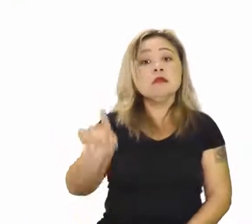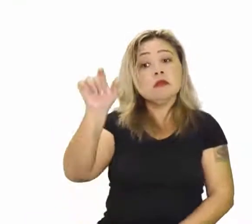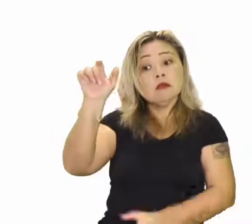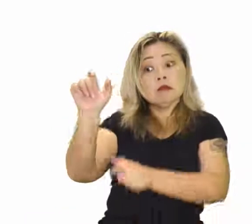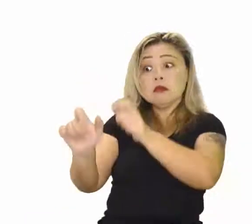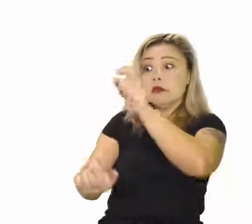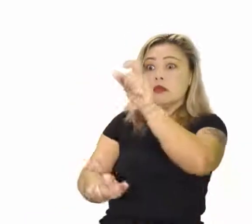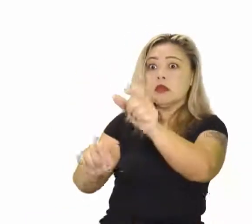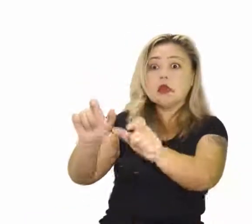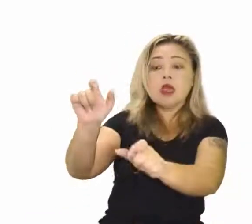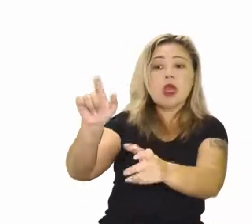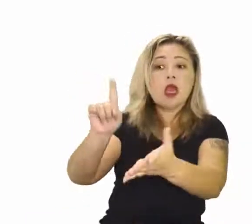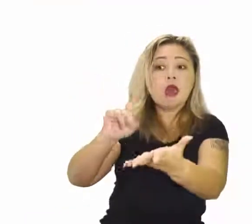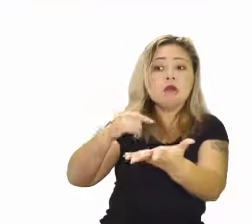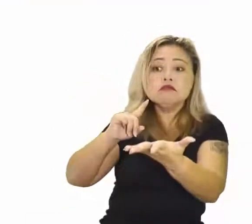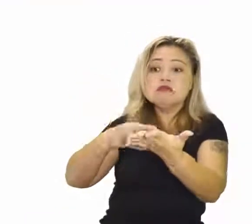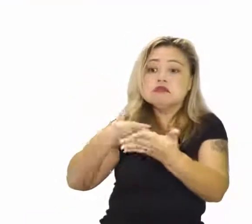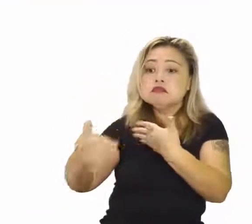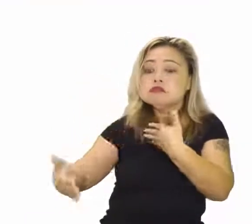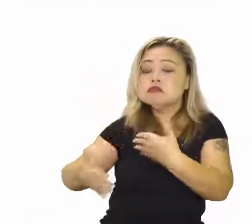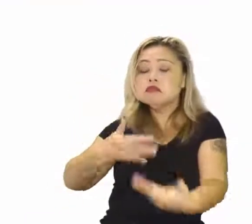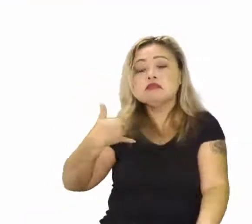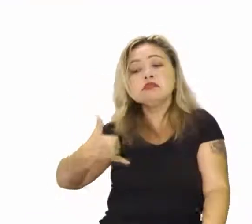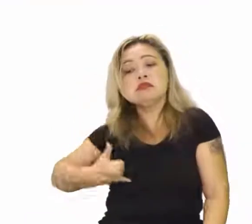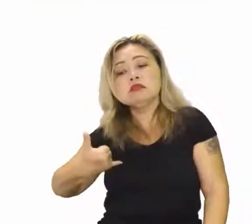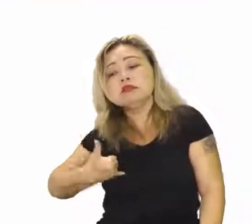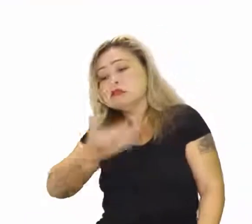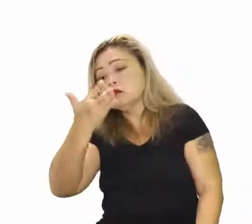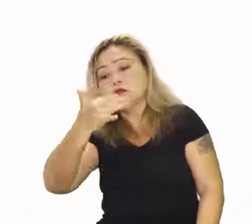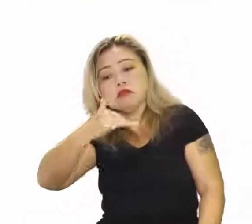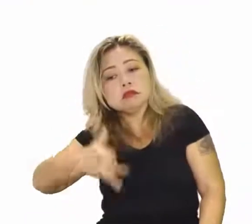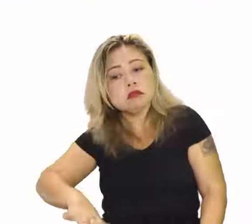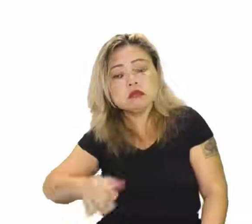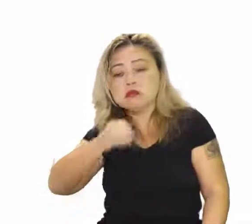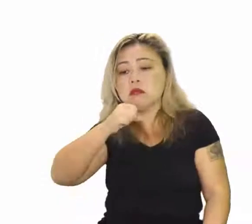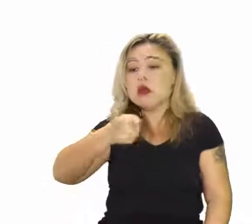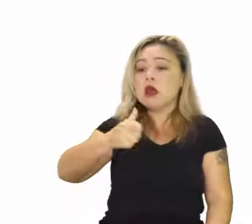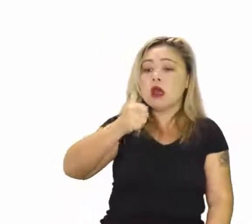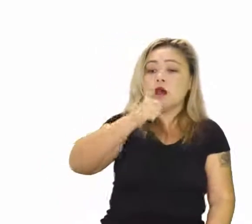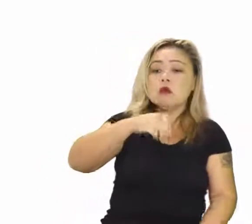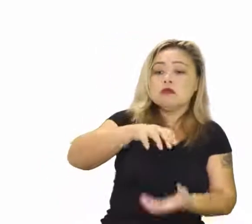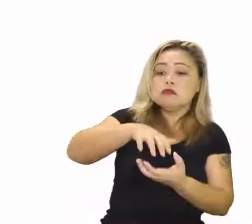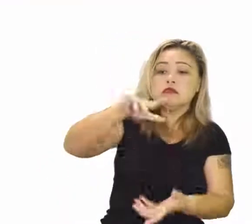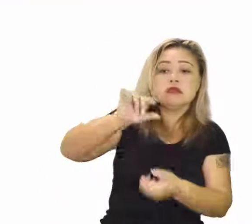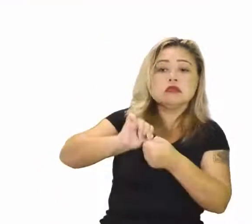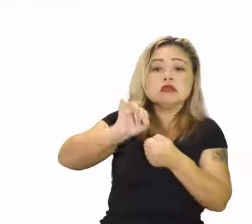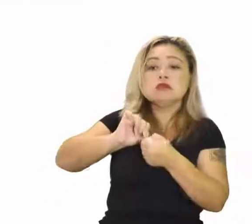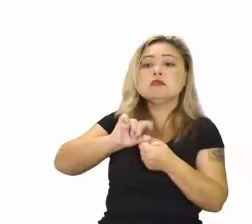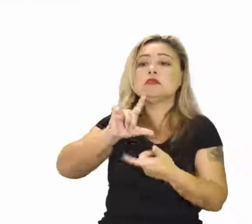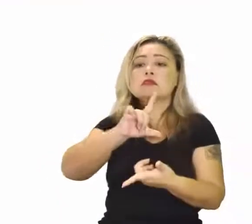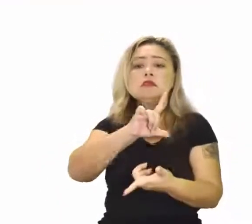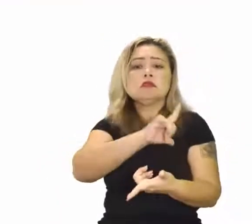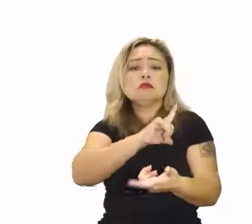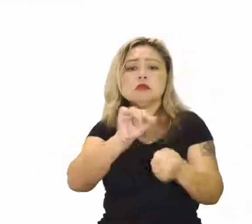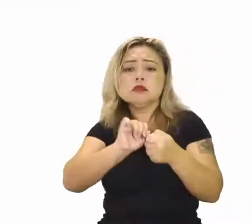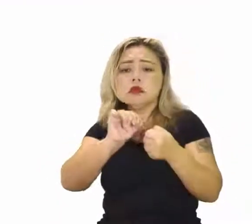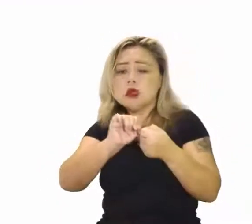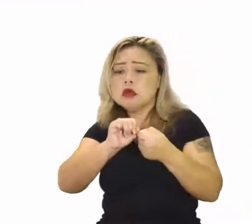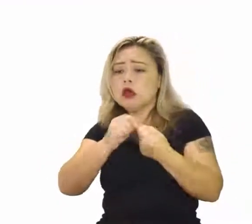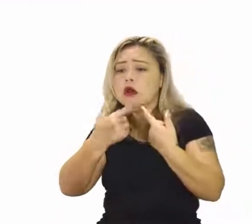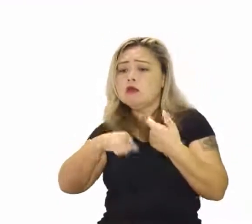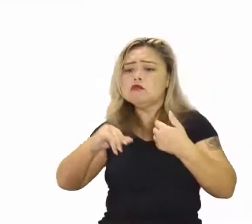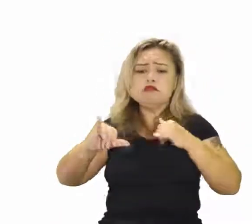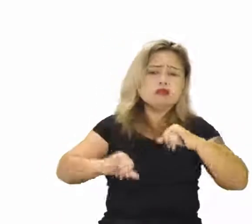Eram pessoas de todas as idades, crianças, idosos, eram submetidas a todo tipo de tortura, maus tratos e